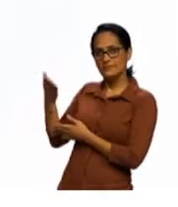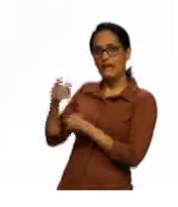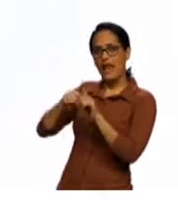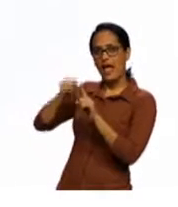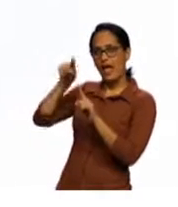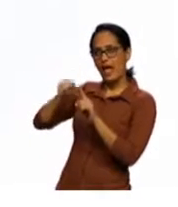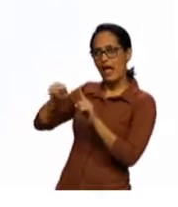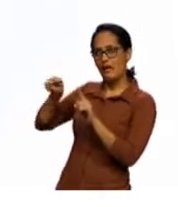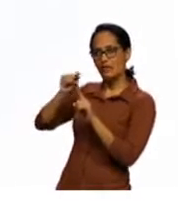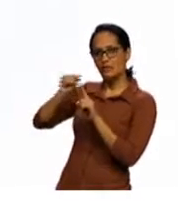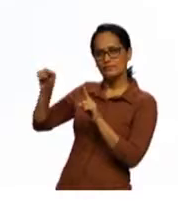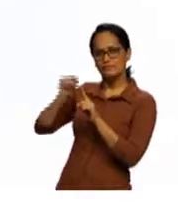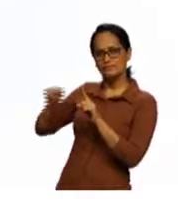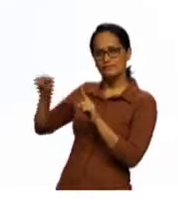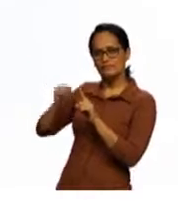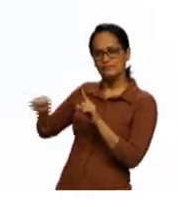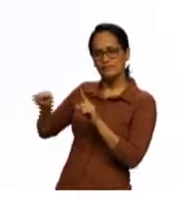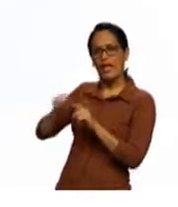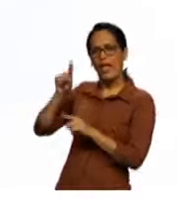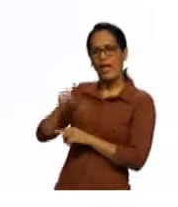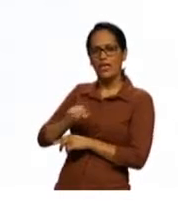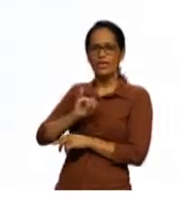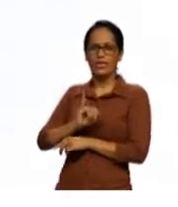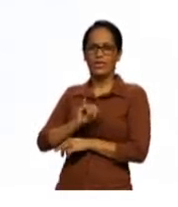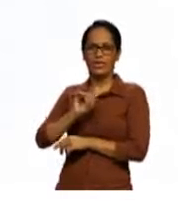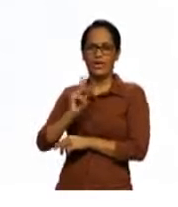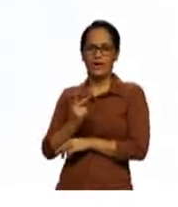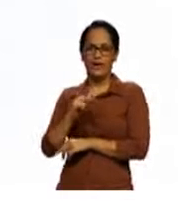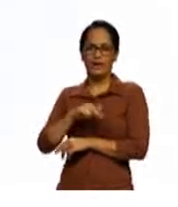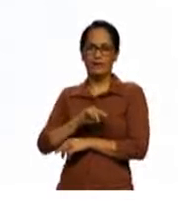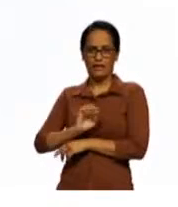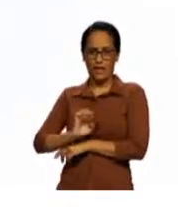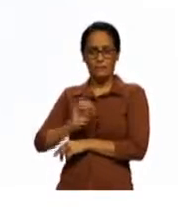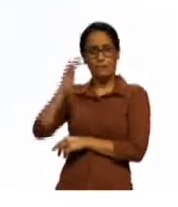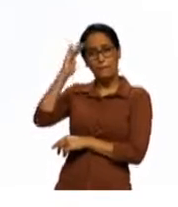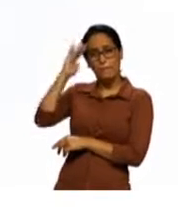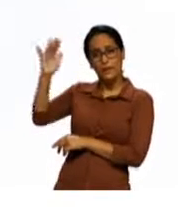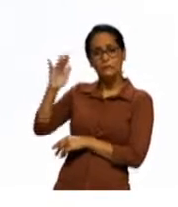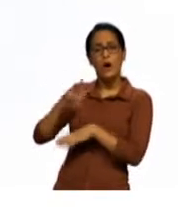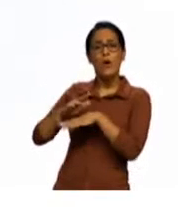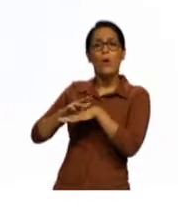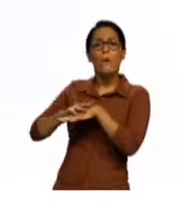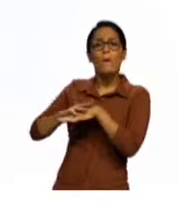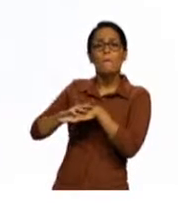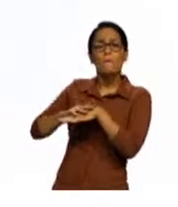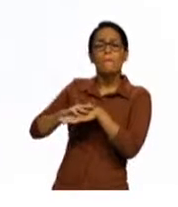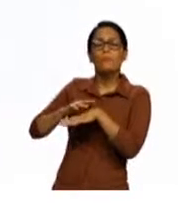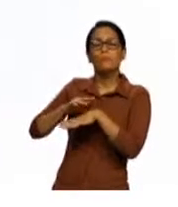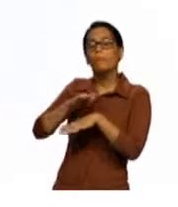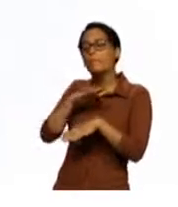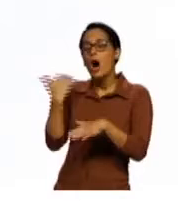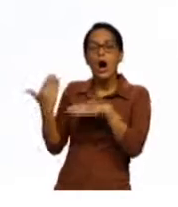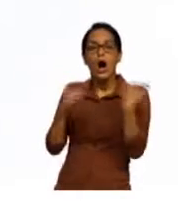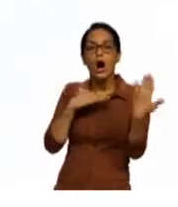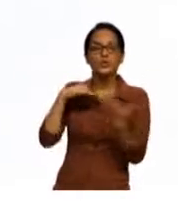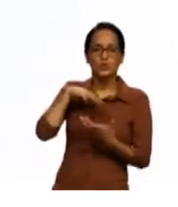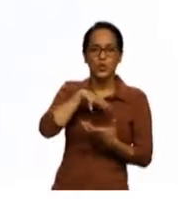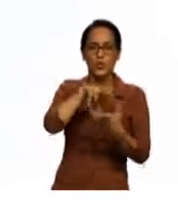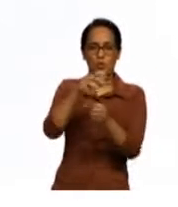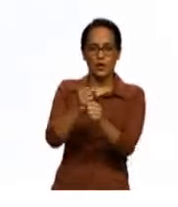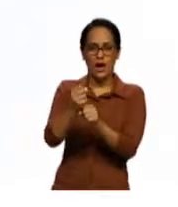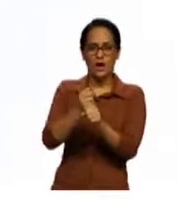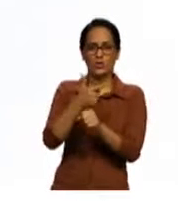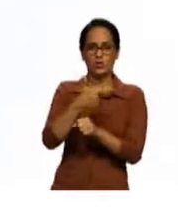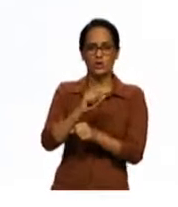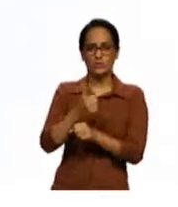gráfico é do IHME, que fala as principais causas de morte no mundo em 2016. Repare,